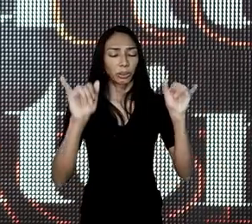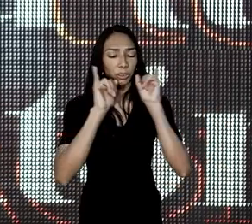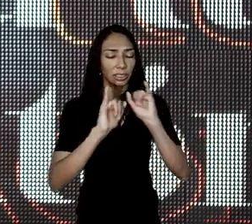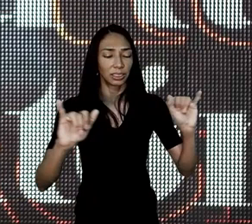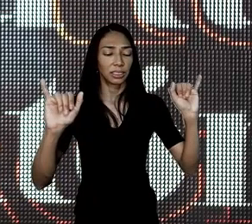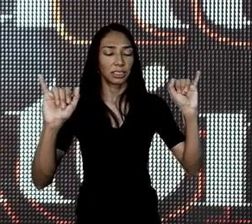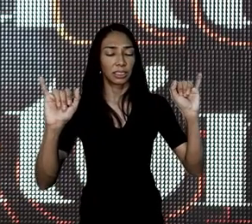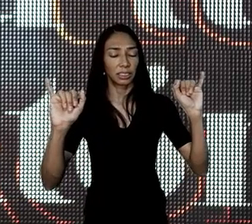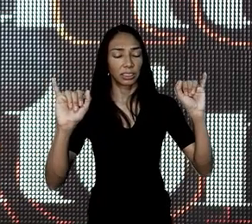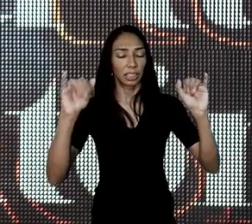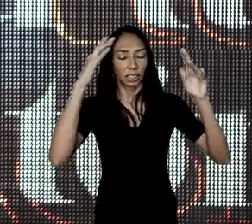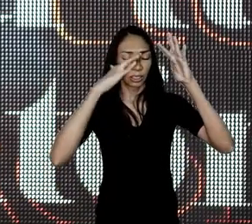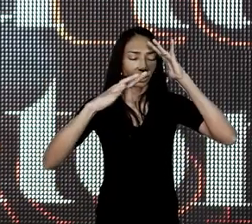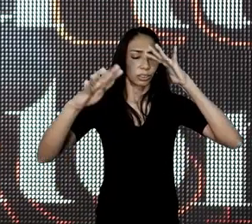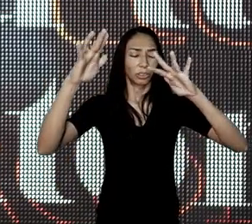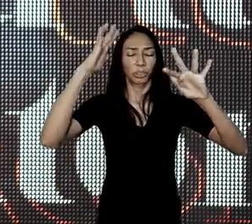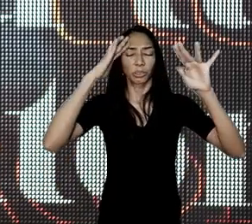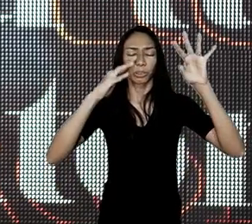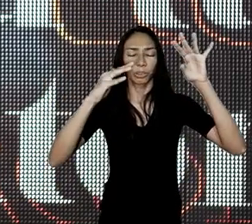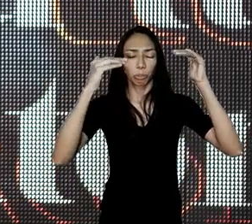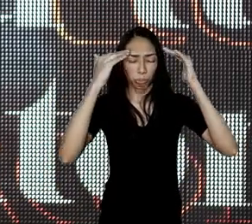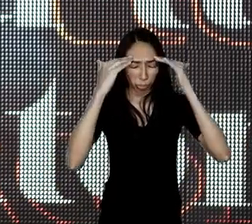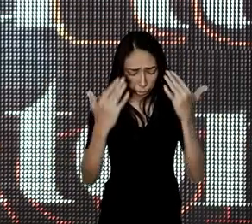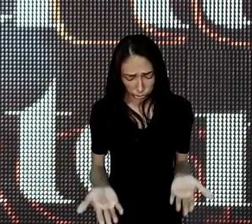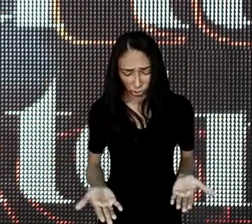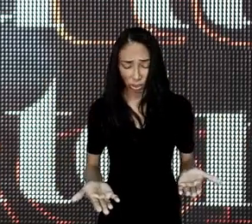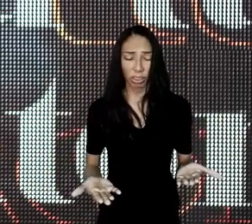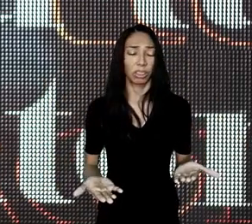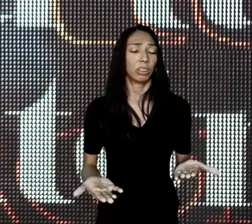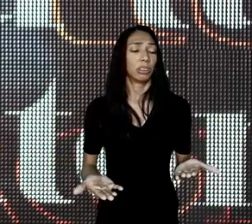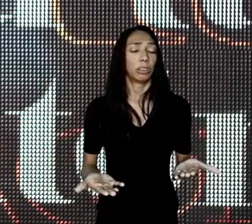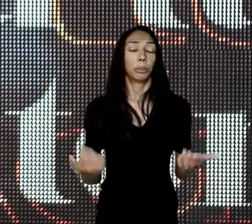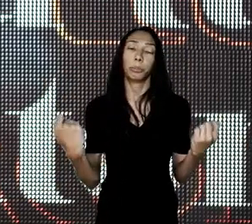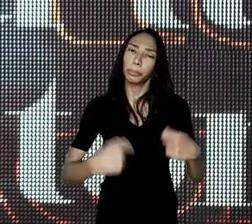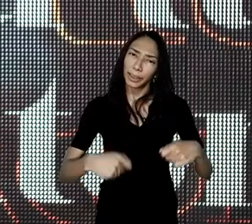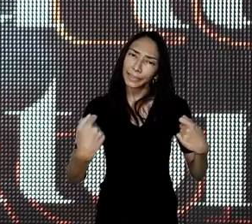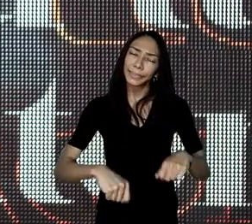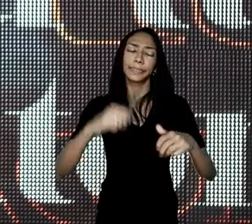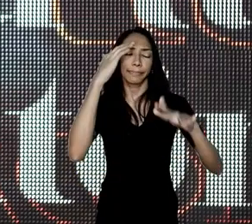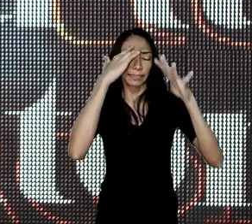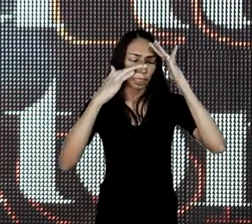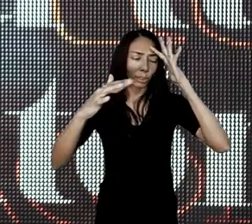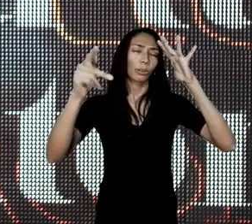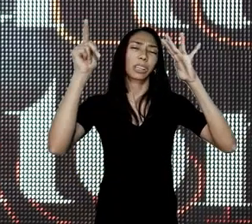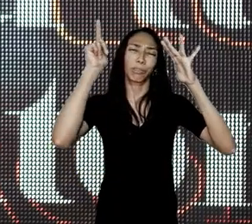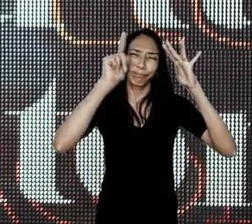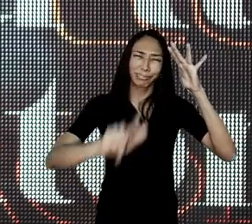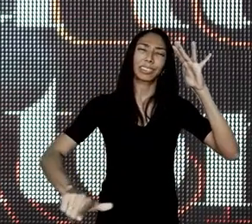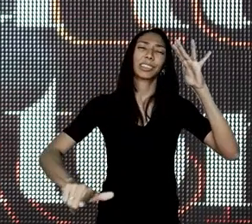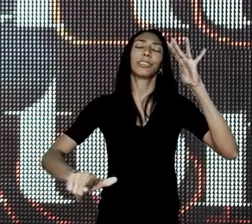isso. Sonhos adormecidos, projetos mortos, áreas da sua vida que você já